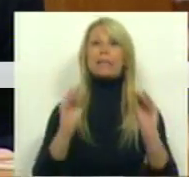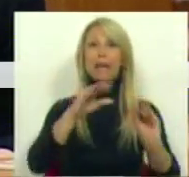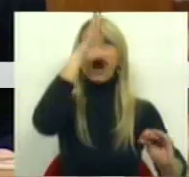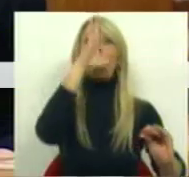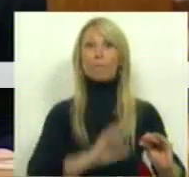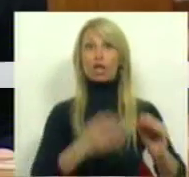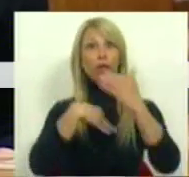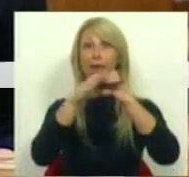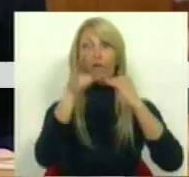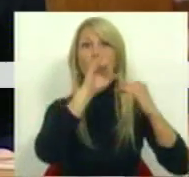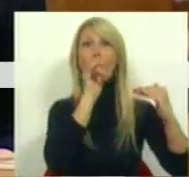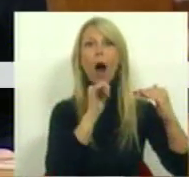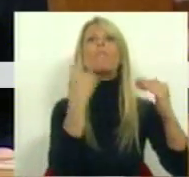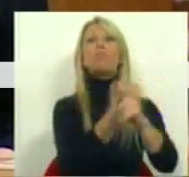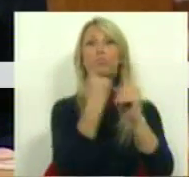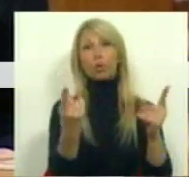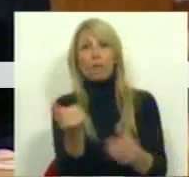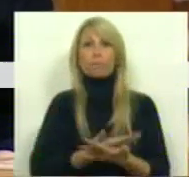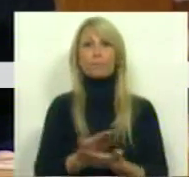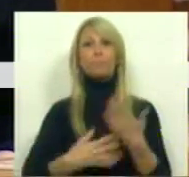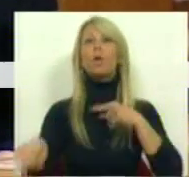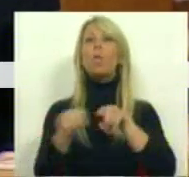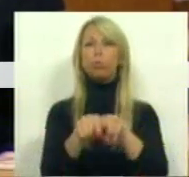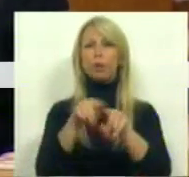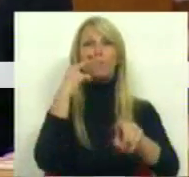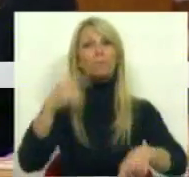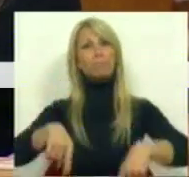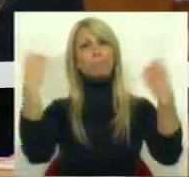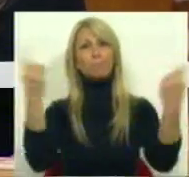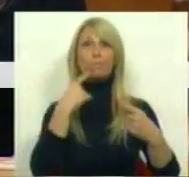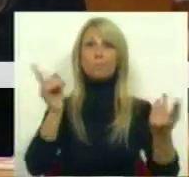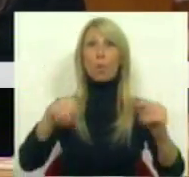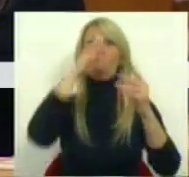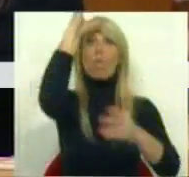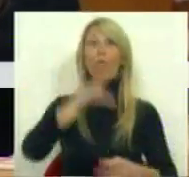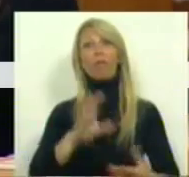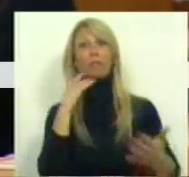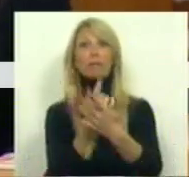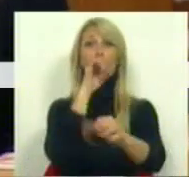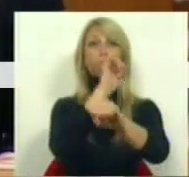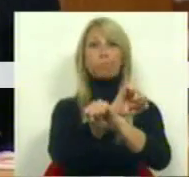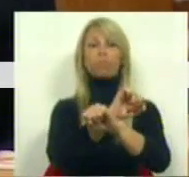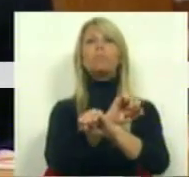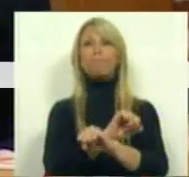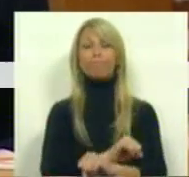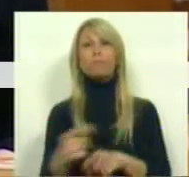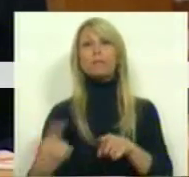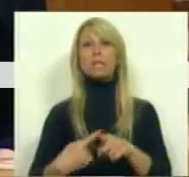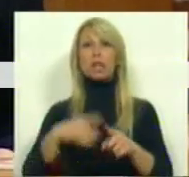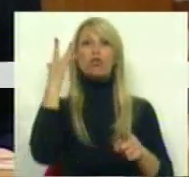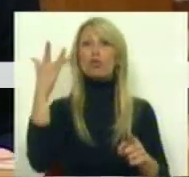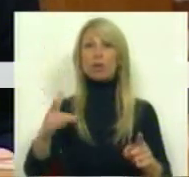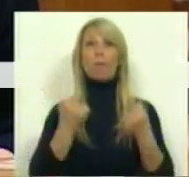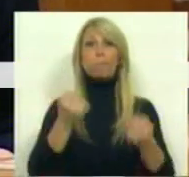é um negócio político. E é um sinal de capitulação do Governo, que coloca o país refém de interesses estrangeiros que não